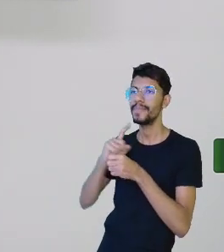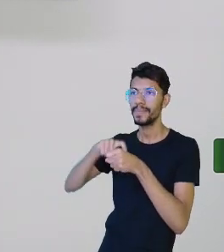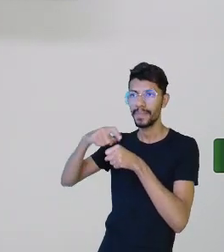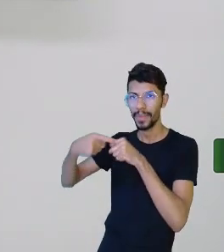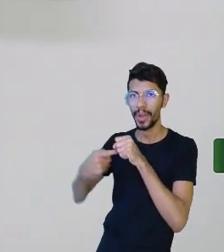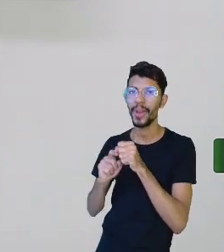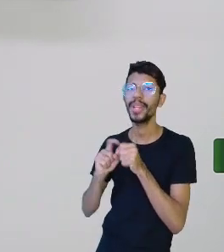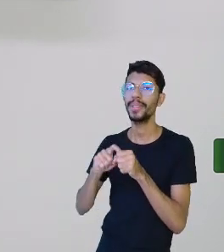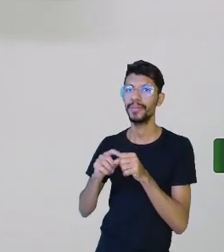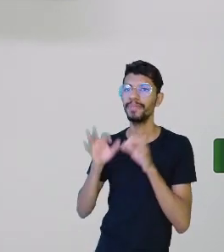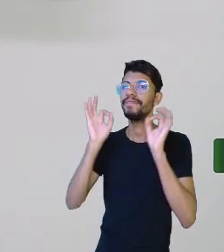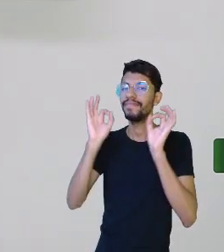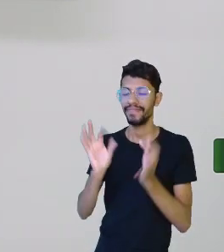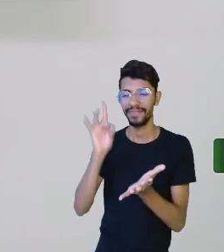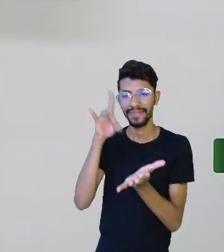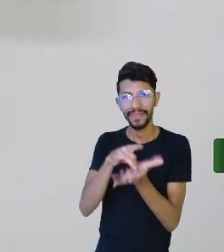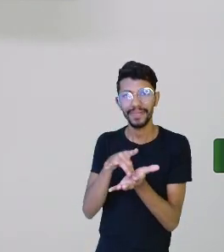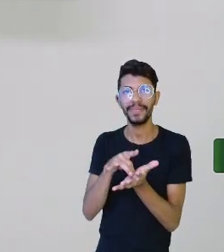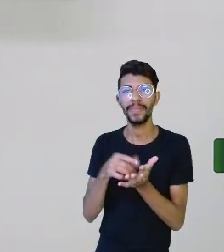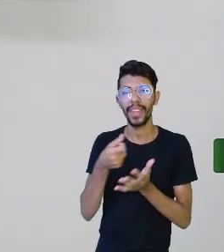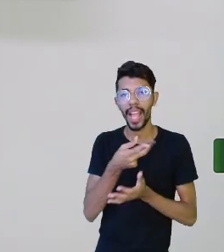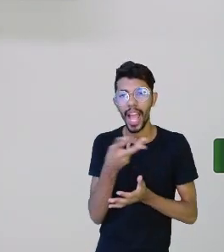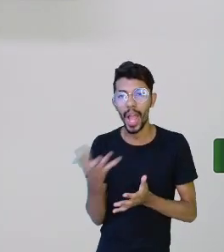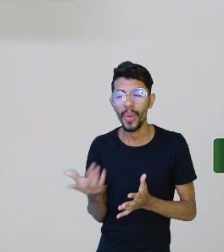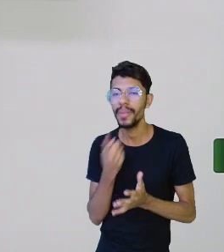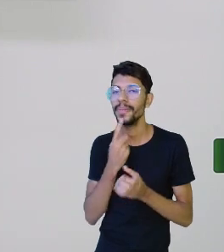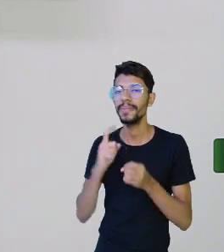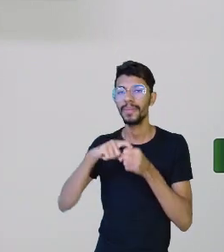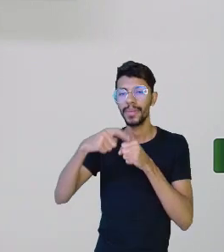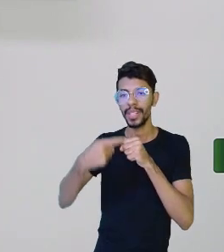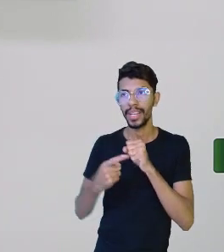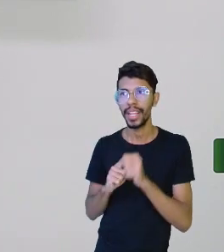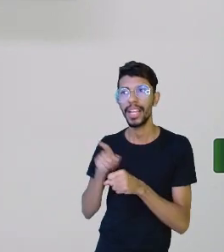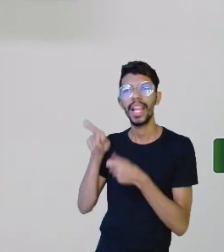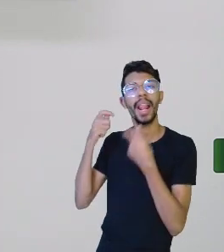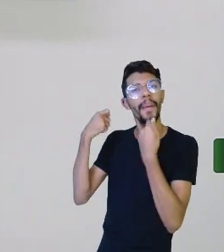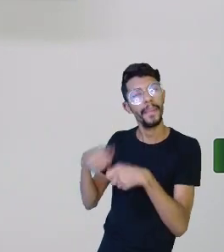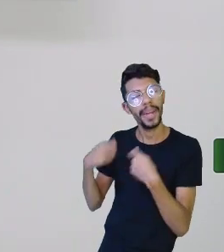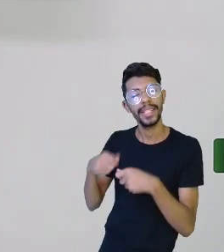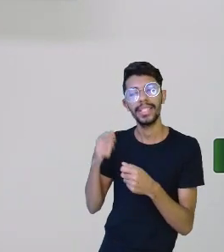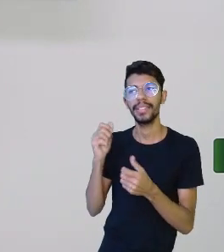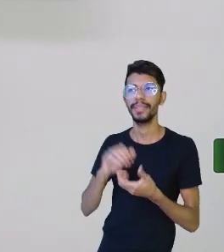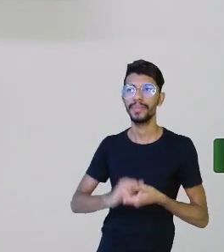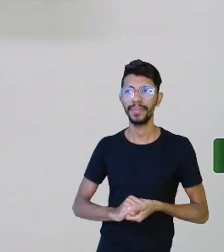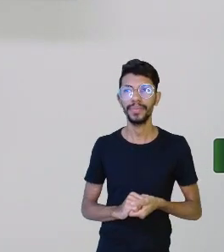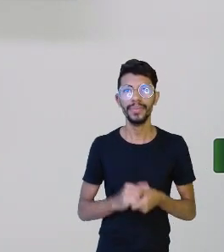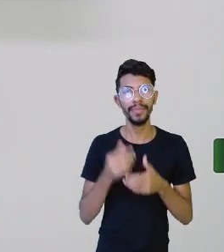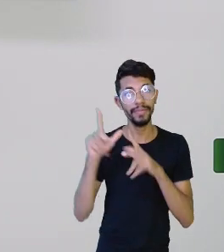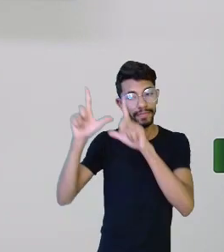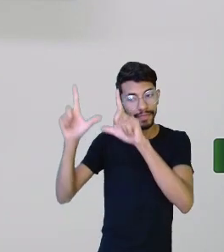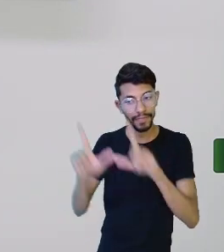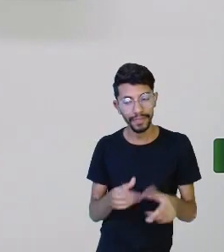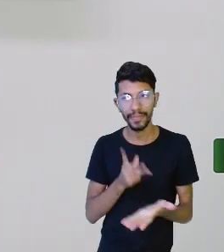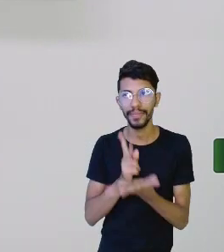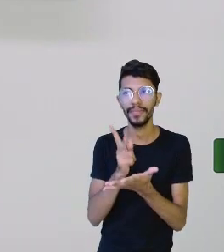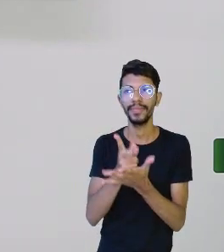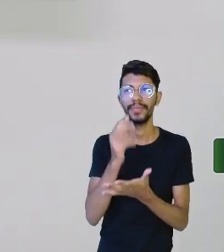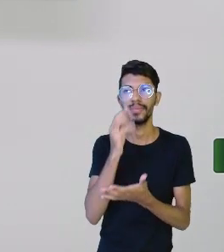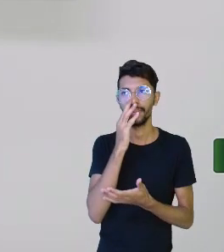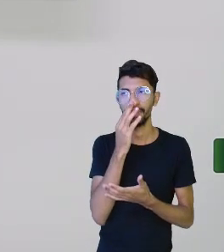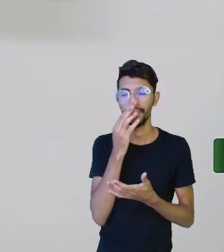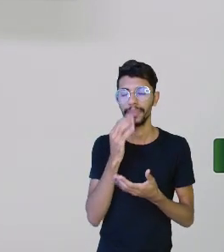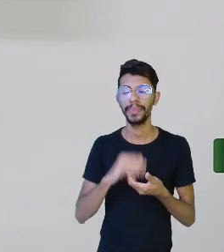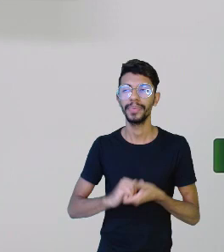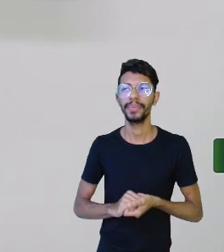morangos. Isso mesmo, a quantidade de morangos que ela irá precisar. Vamos seguindo.